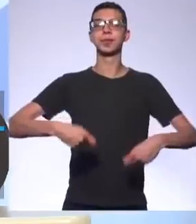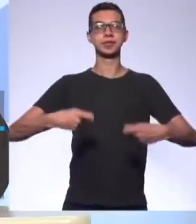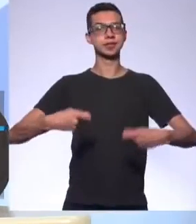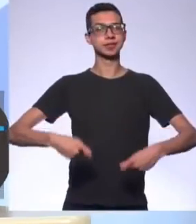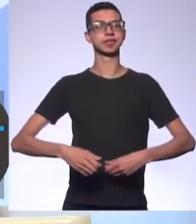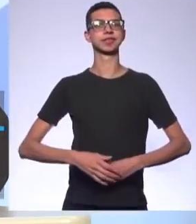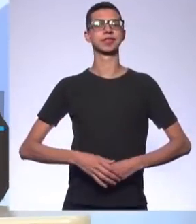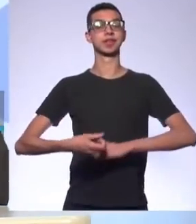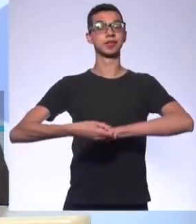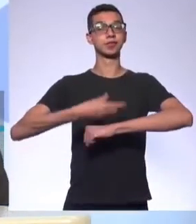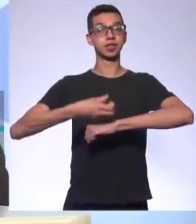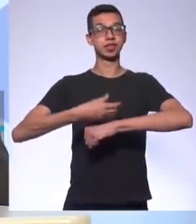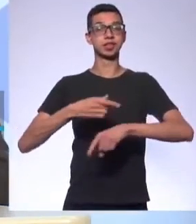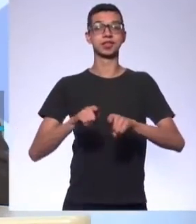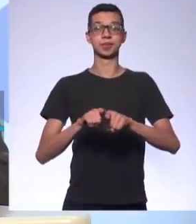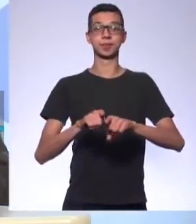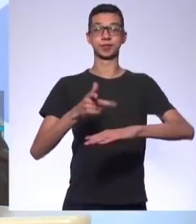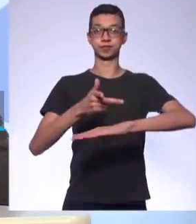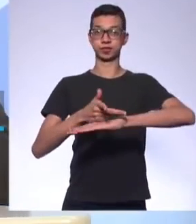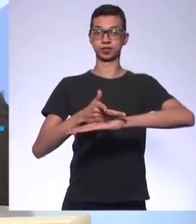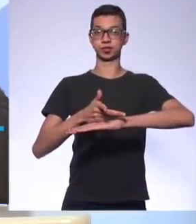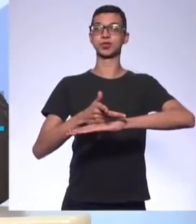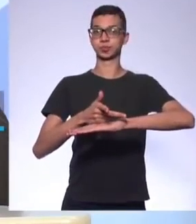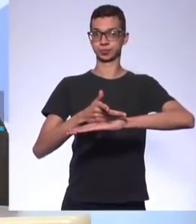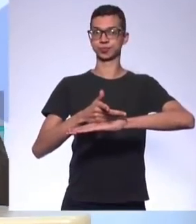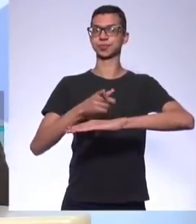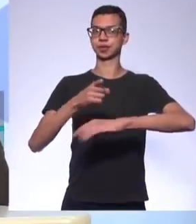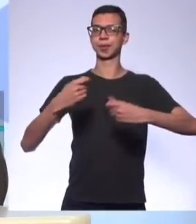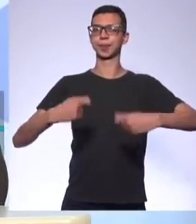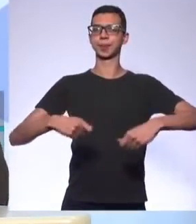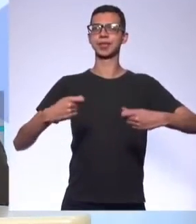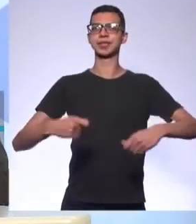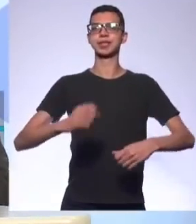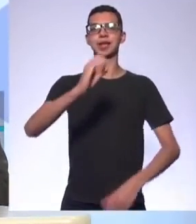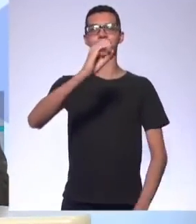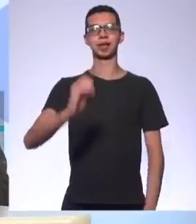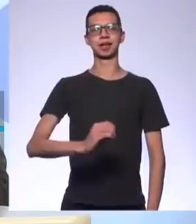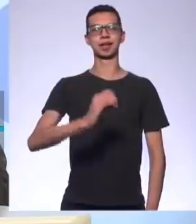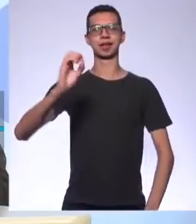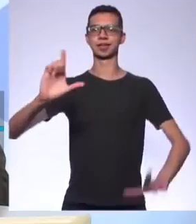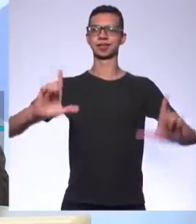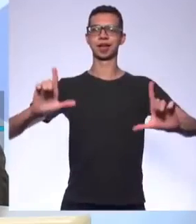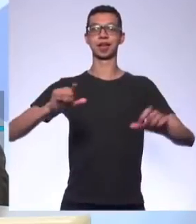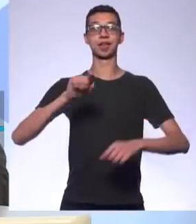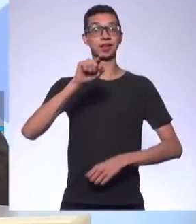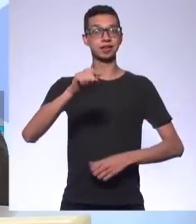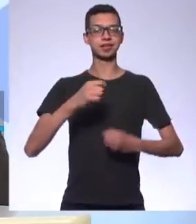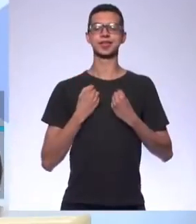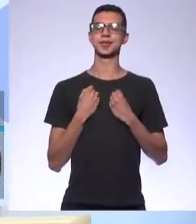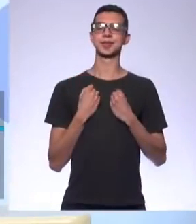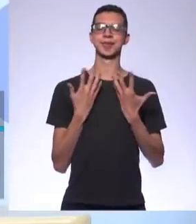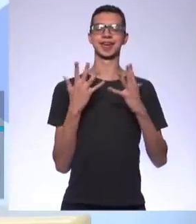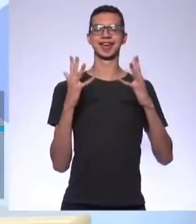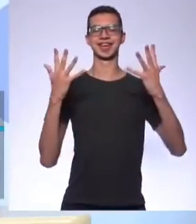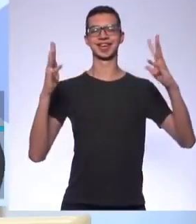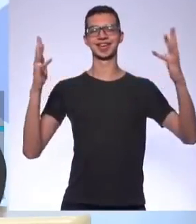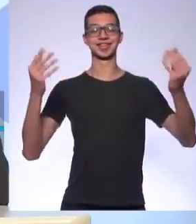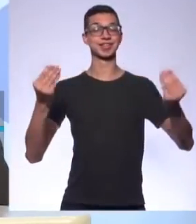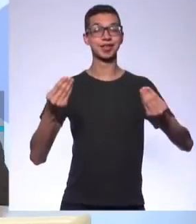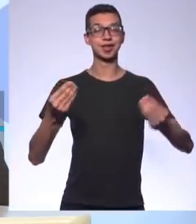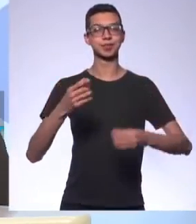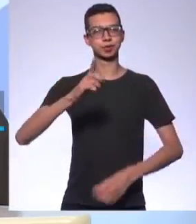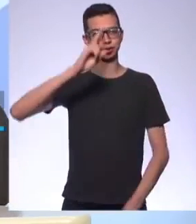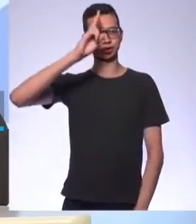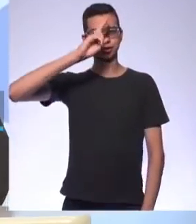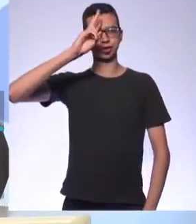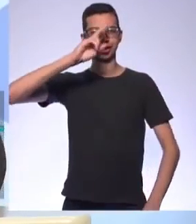seus trabalhos, os seus vídeos, para você brilhar aqui nas telas do CMSP com a sua atitude